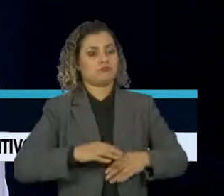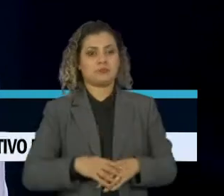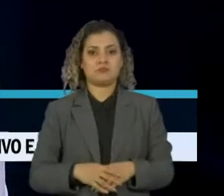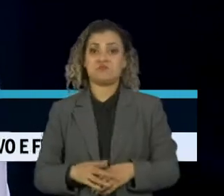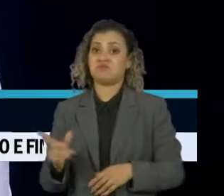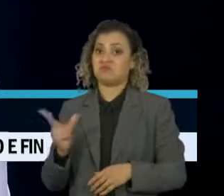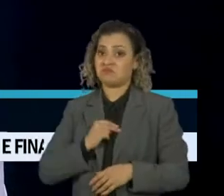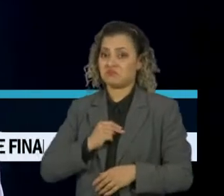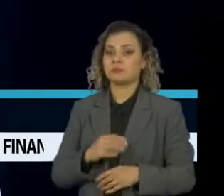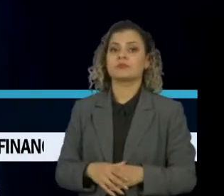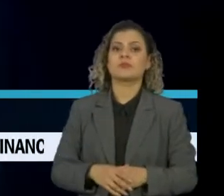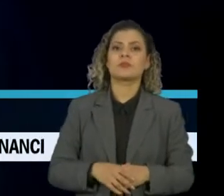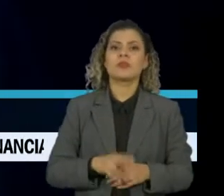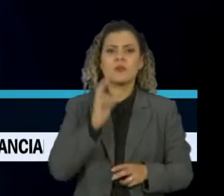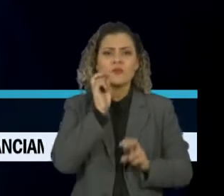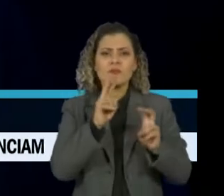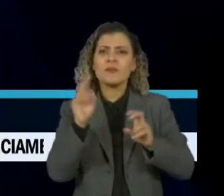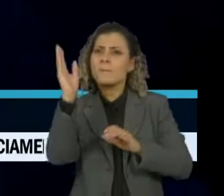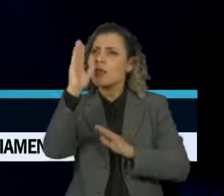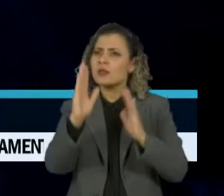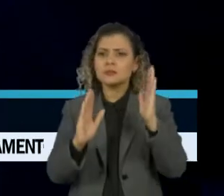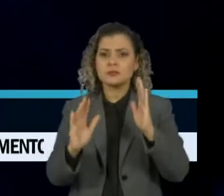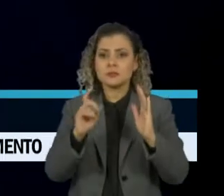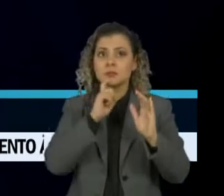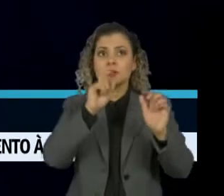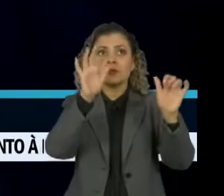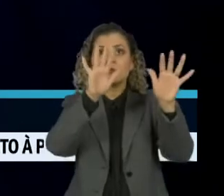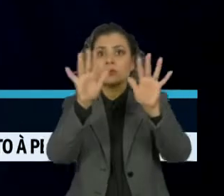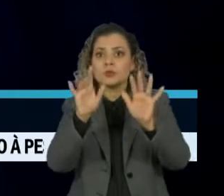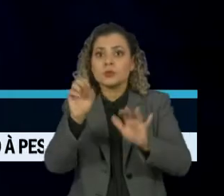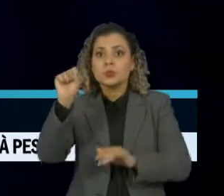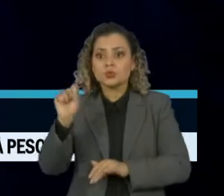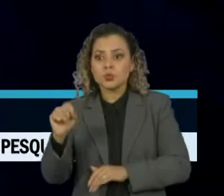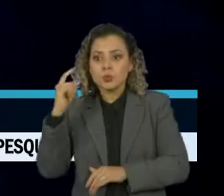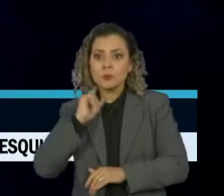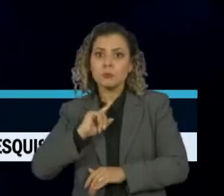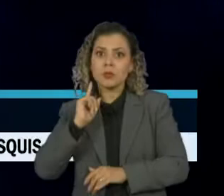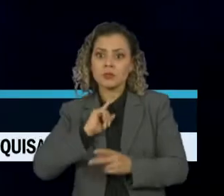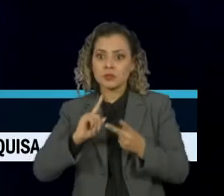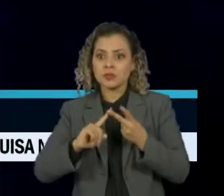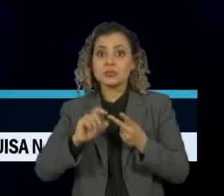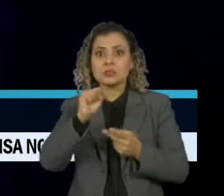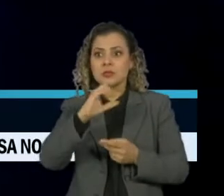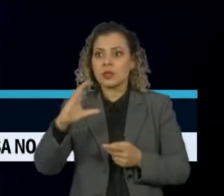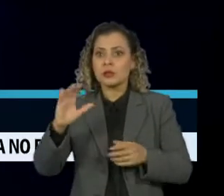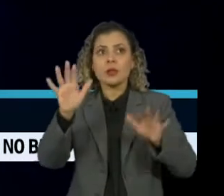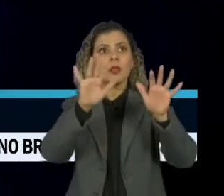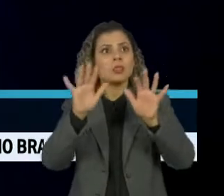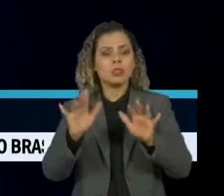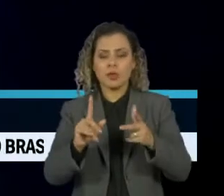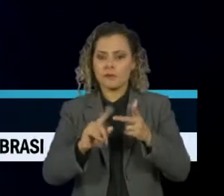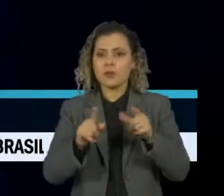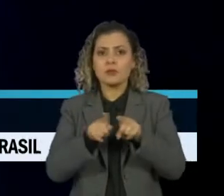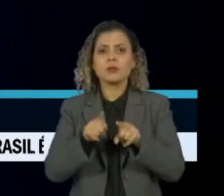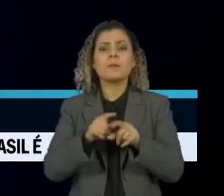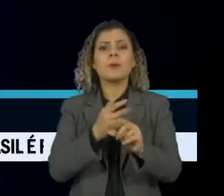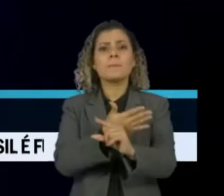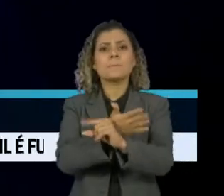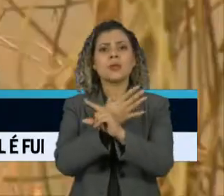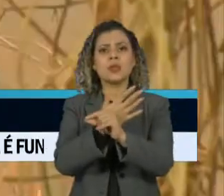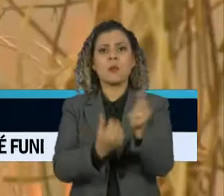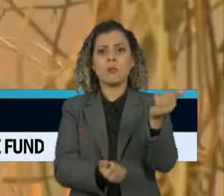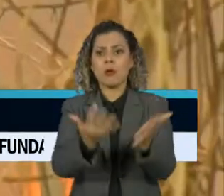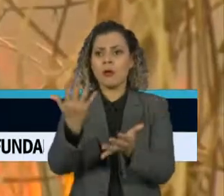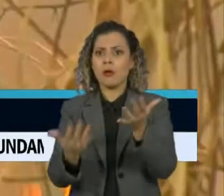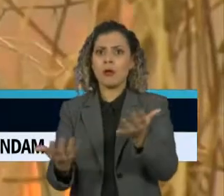a mensagem muda pelo brasil com tempestade de granizo no sul de minas risco de neve em santa catarina incêndio no pantanal do